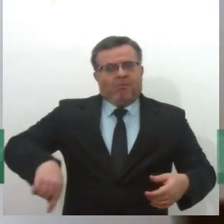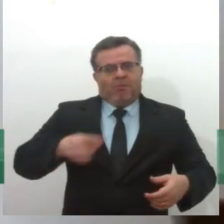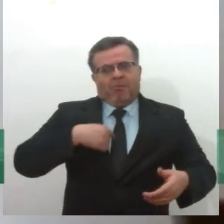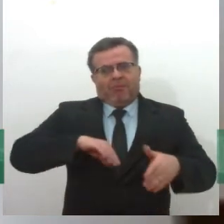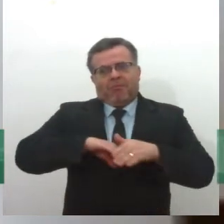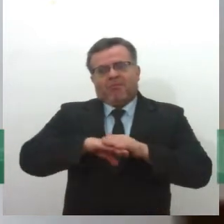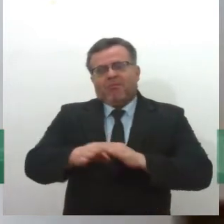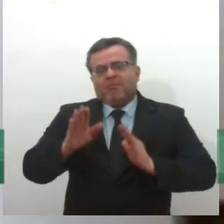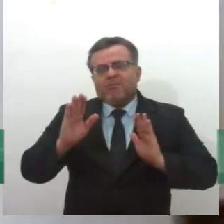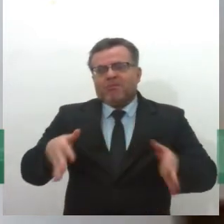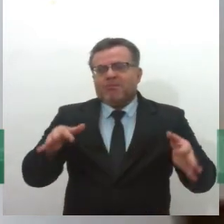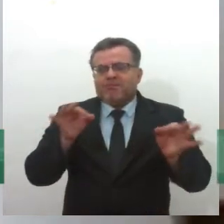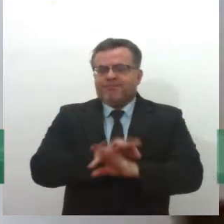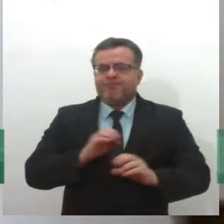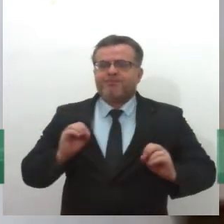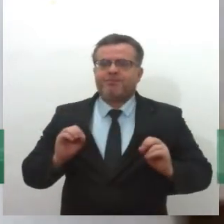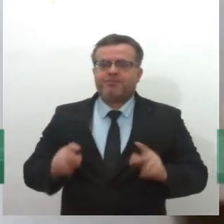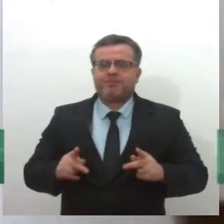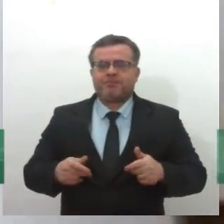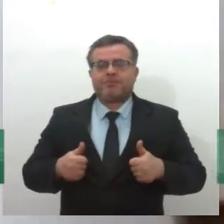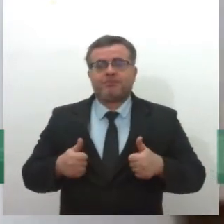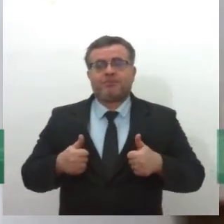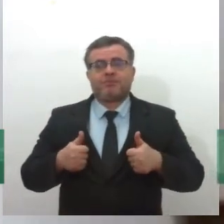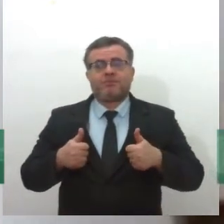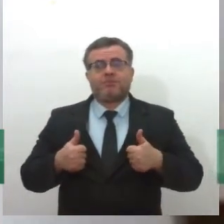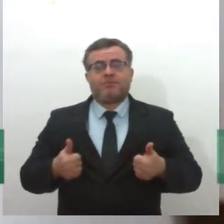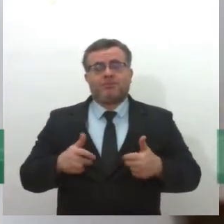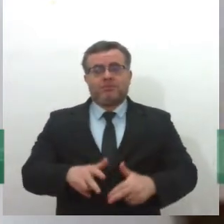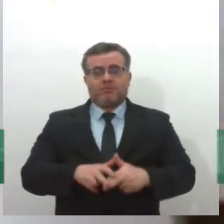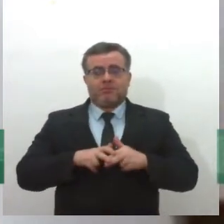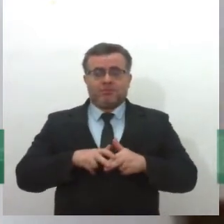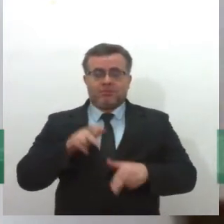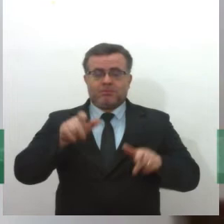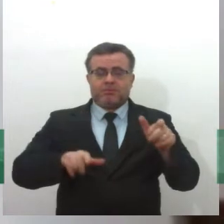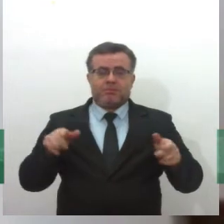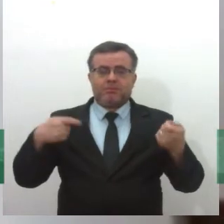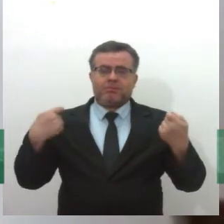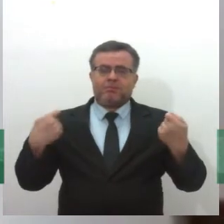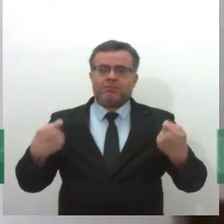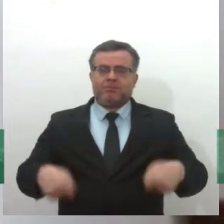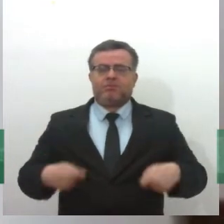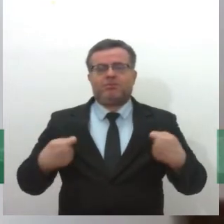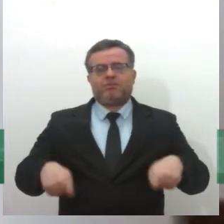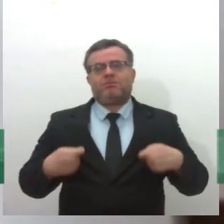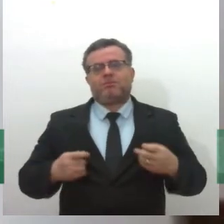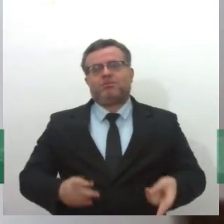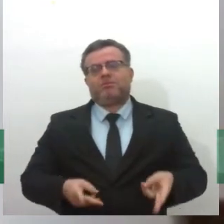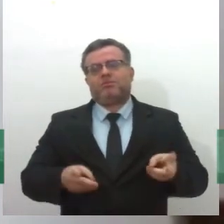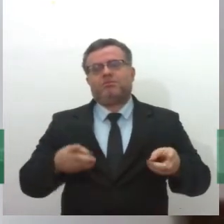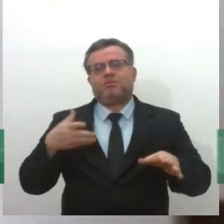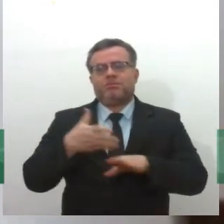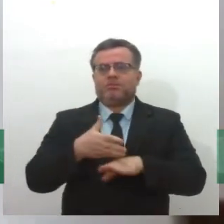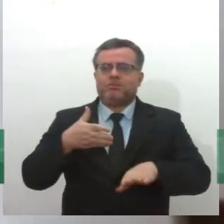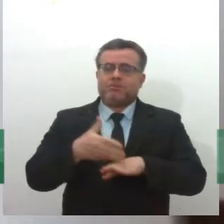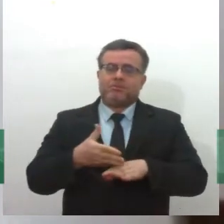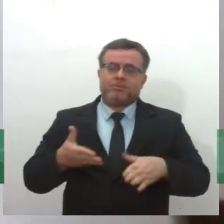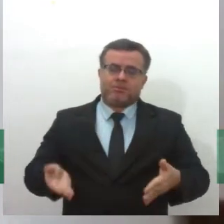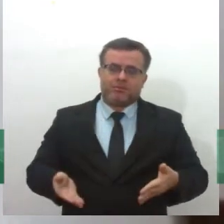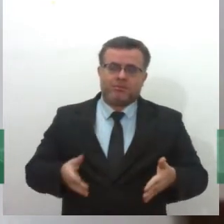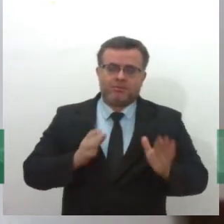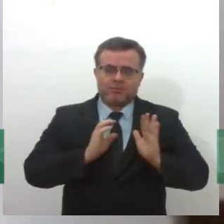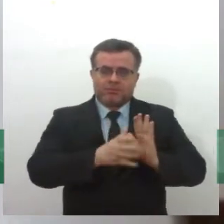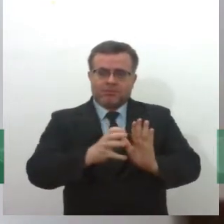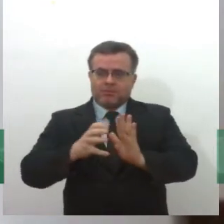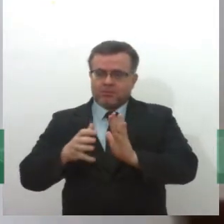a vedação de candidaturas avulsas, então as pessoas precisam dos partidos para ingressar no poder. E se os partidos não